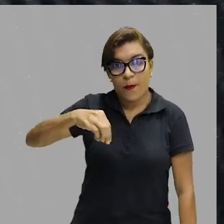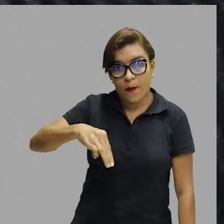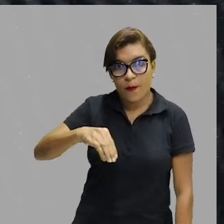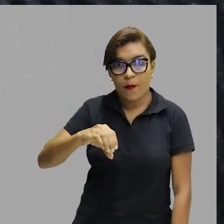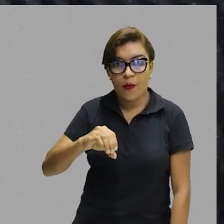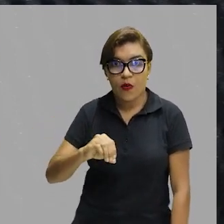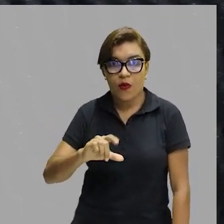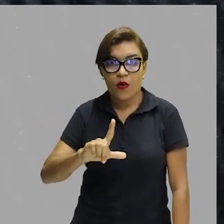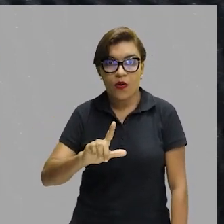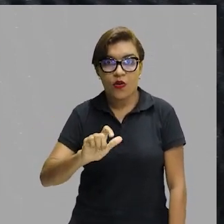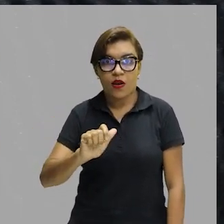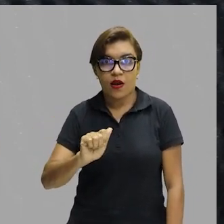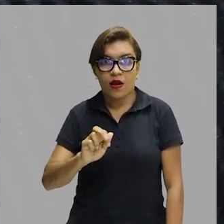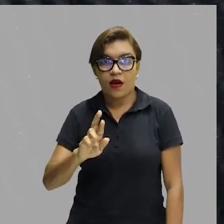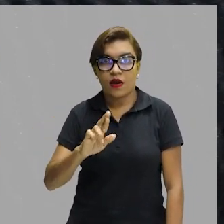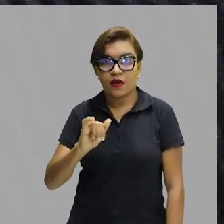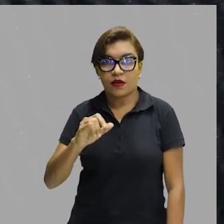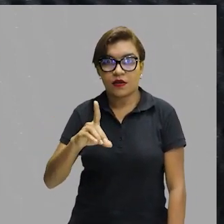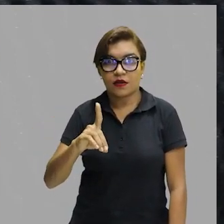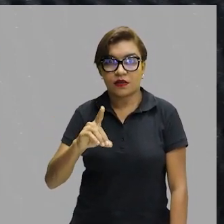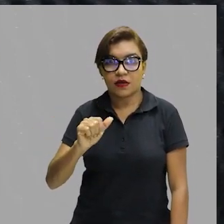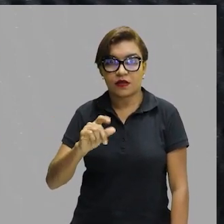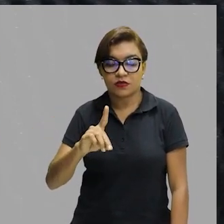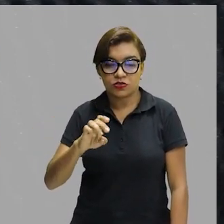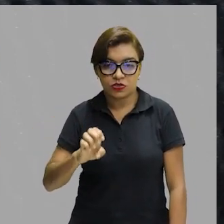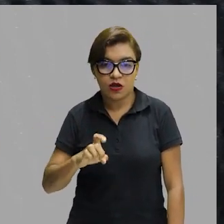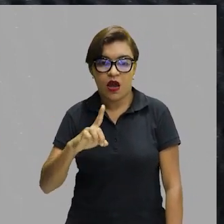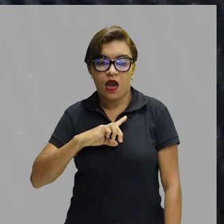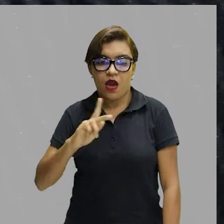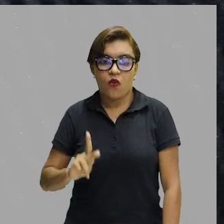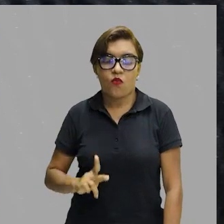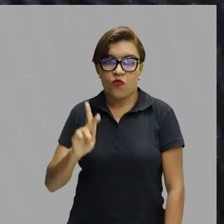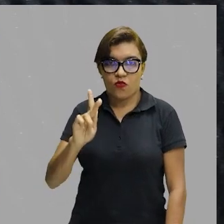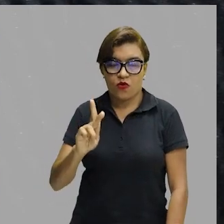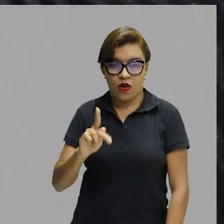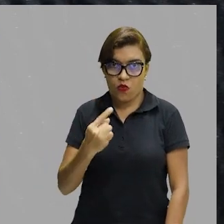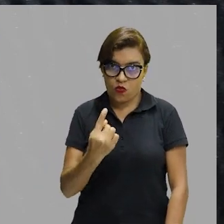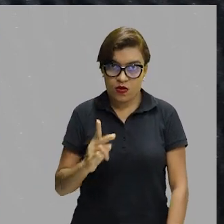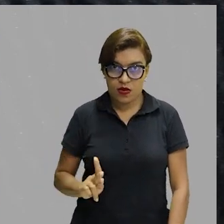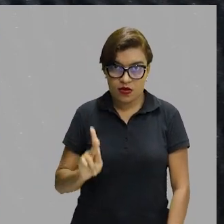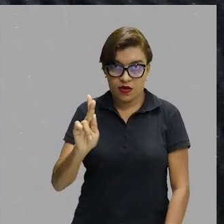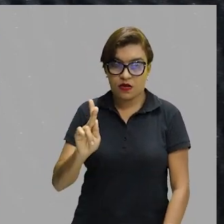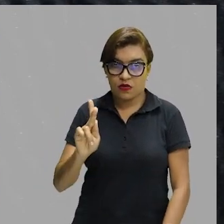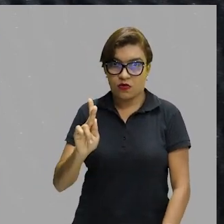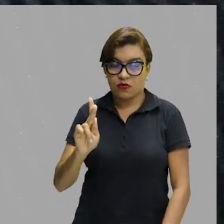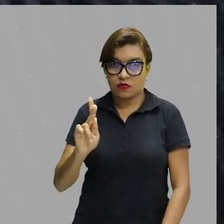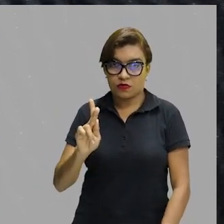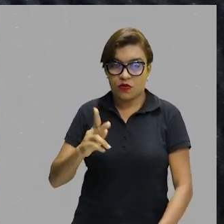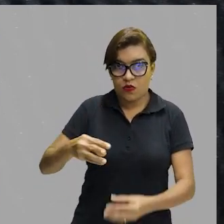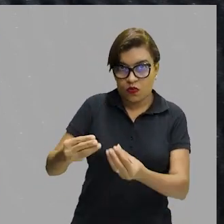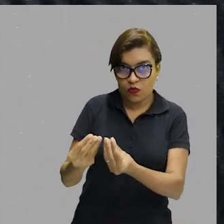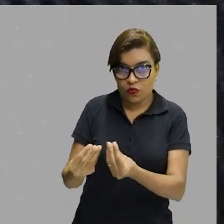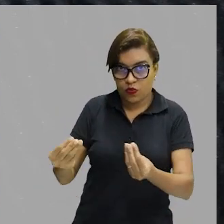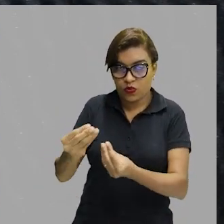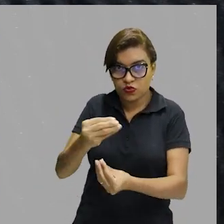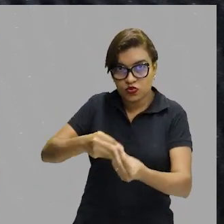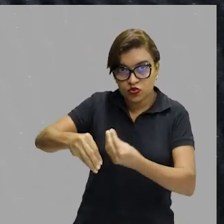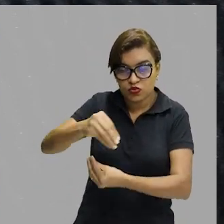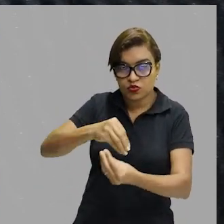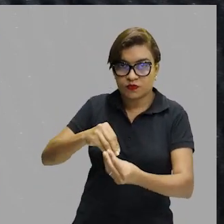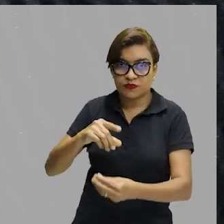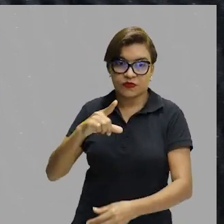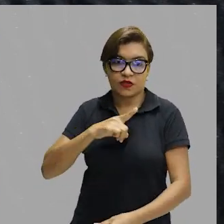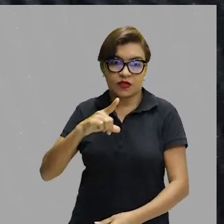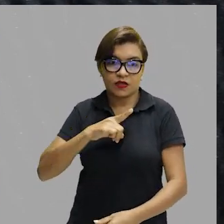1 quilo do soluto, né? Quando eu tenho os mols de soluto em 1 quilo do solvente, eu tenho